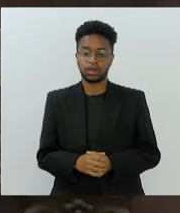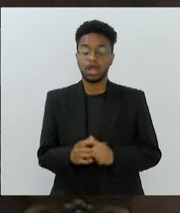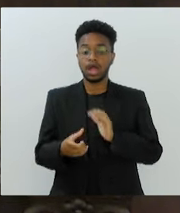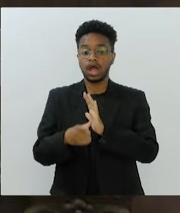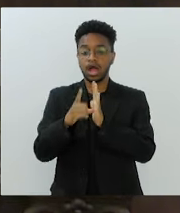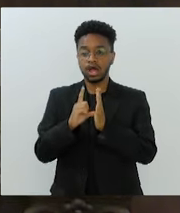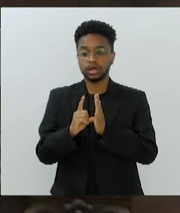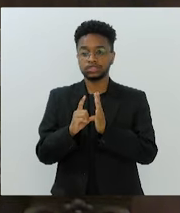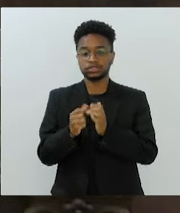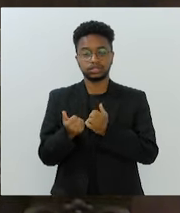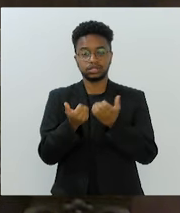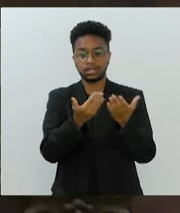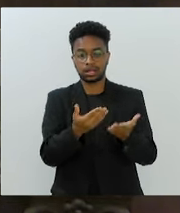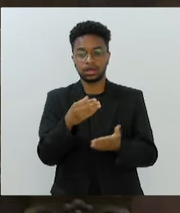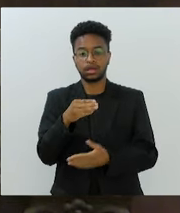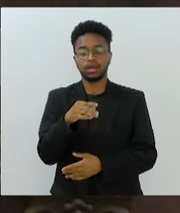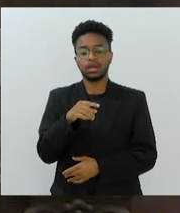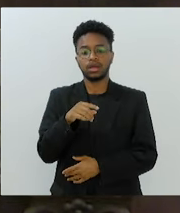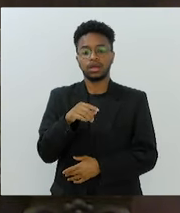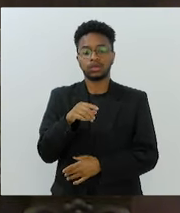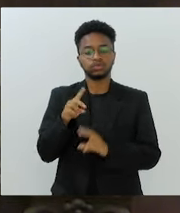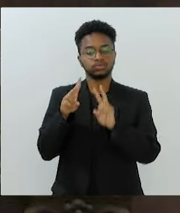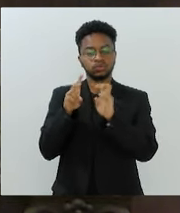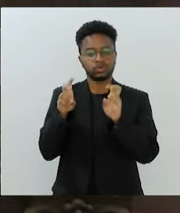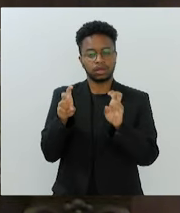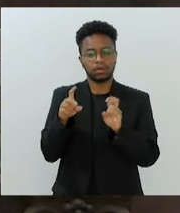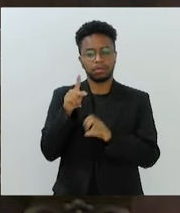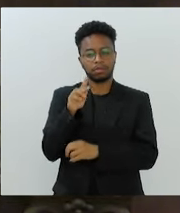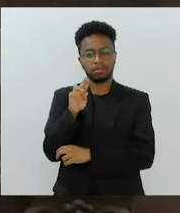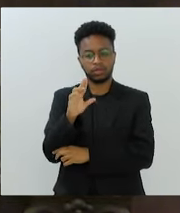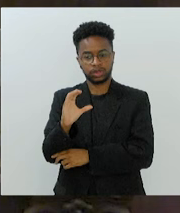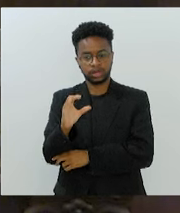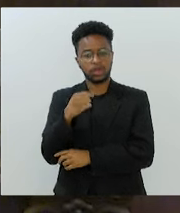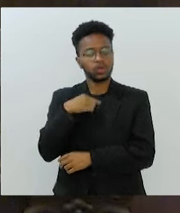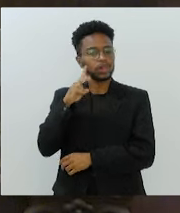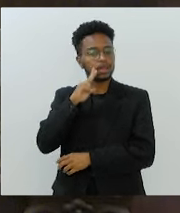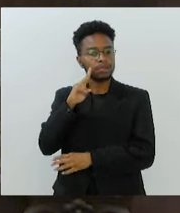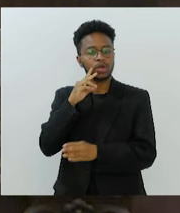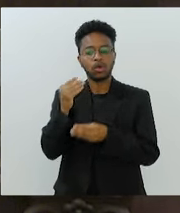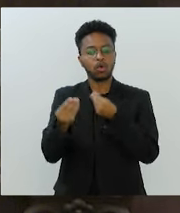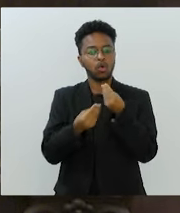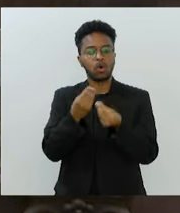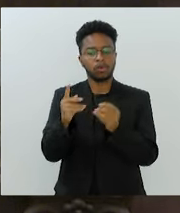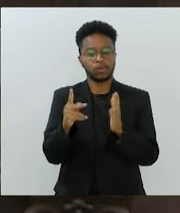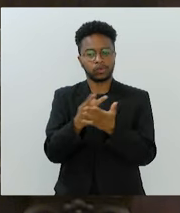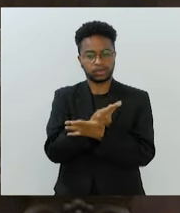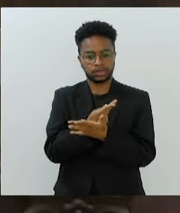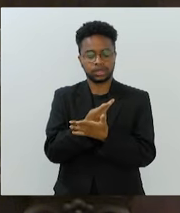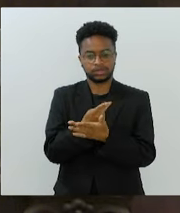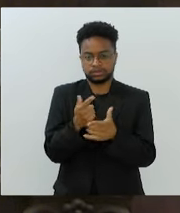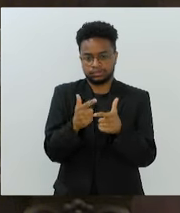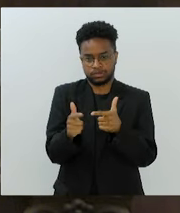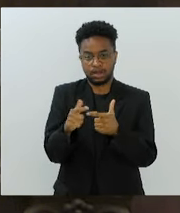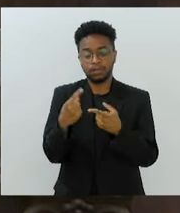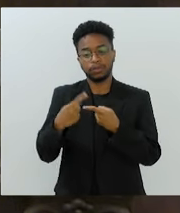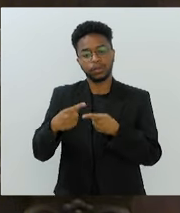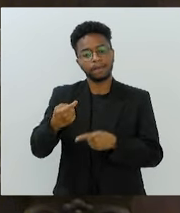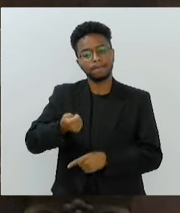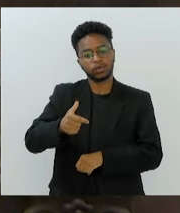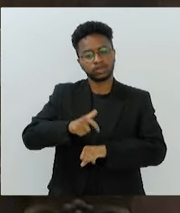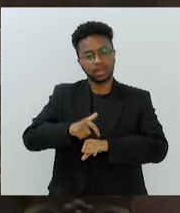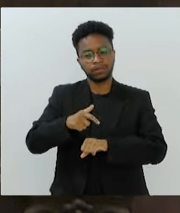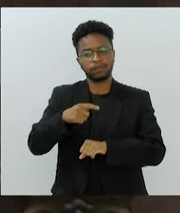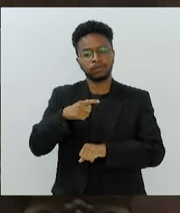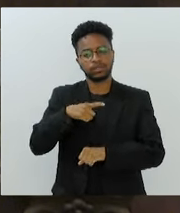para o Moscatelli, ainda no tema da PUC, lembrar aonde chega a truculência. Recentemente, um deputado que eu não vou